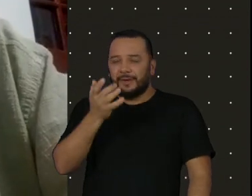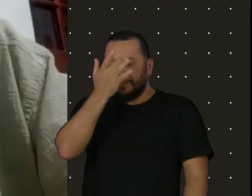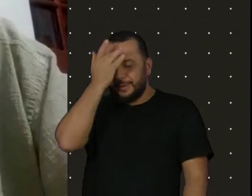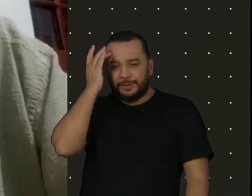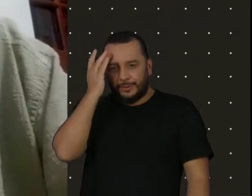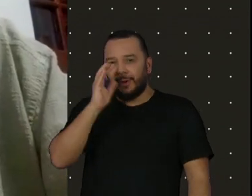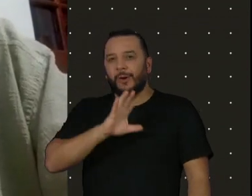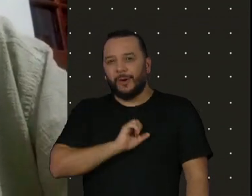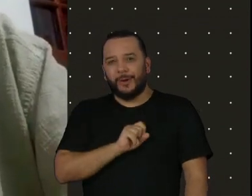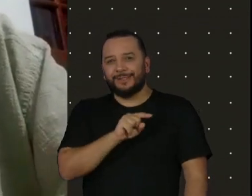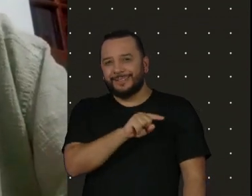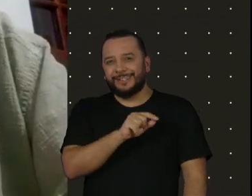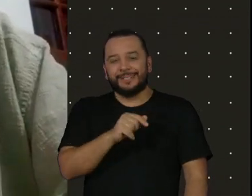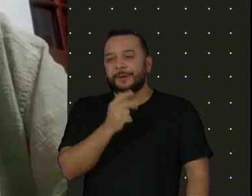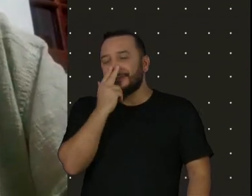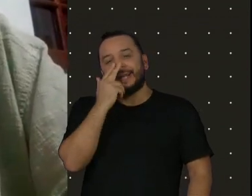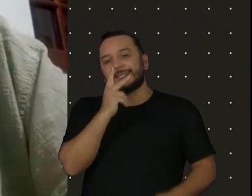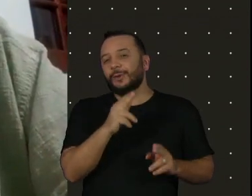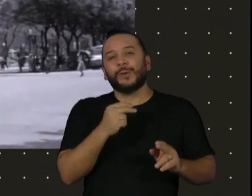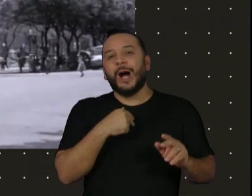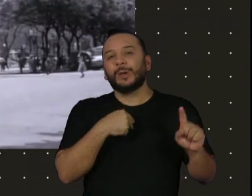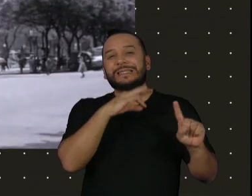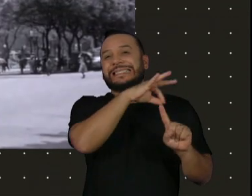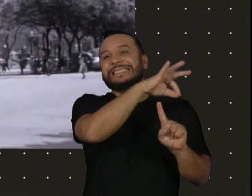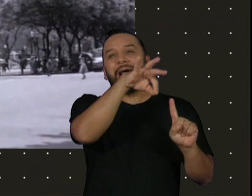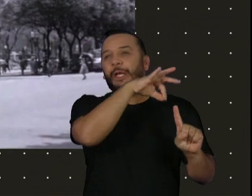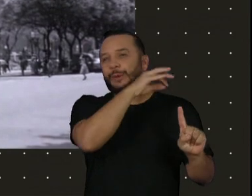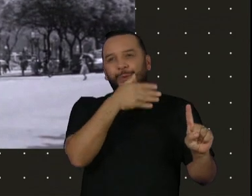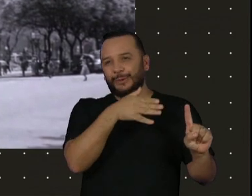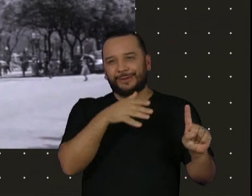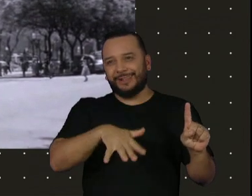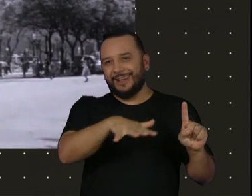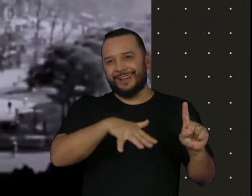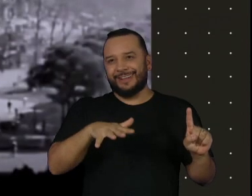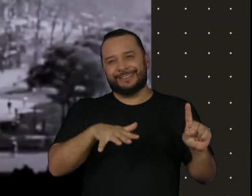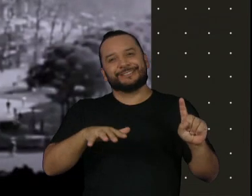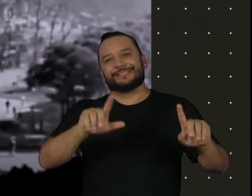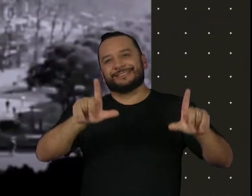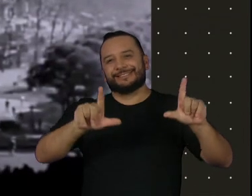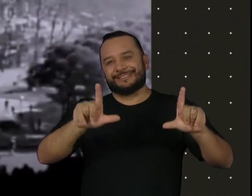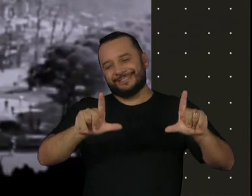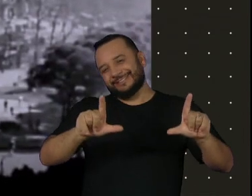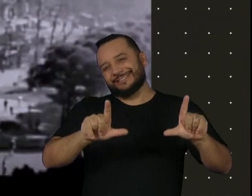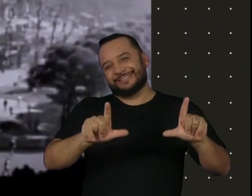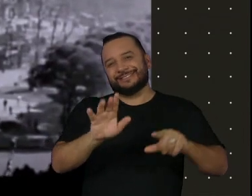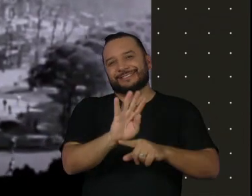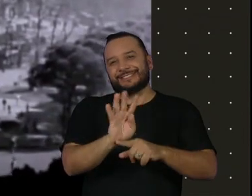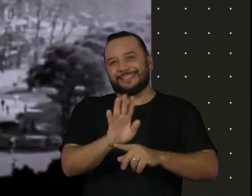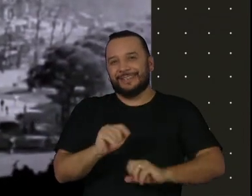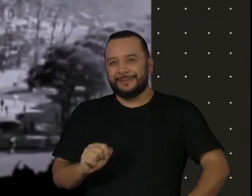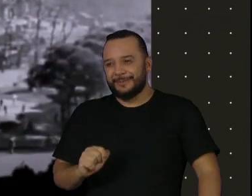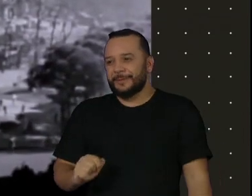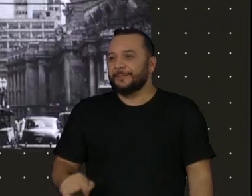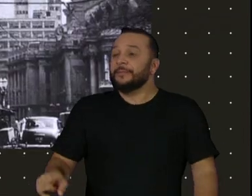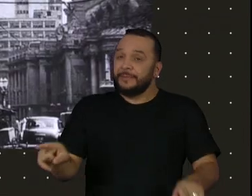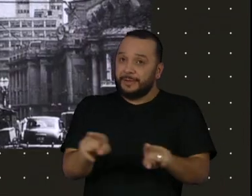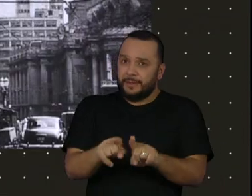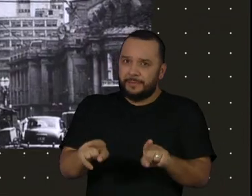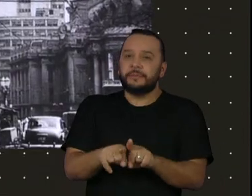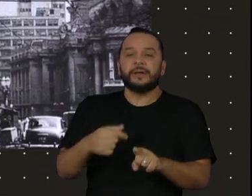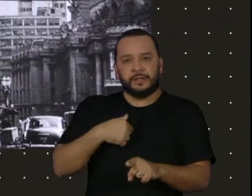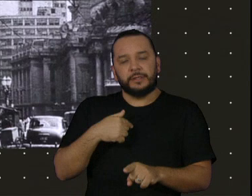era um santo cinematográfico, né? O pessoal do cinema se encontrava na Cinelândia, quando tinha todos os escritórios